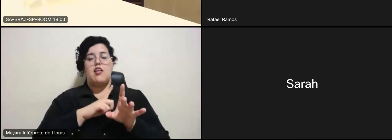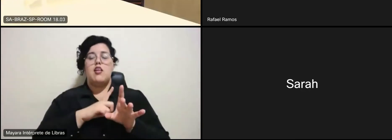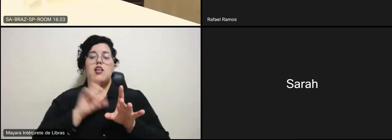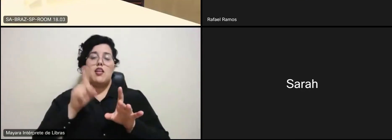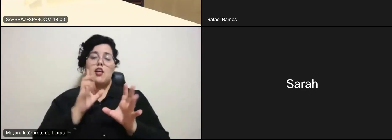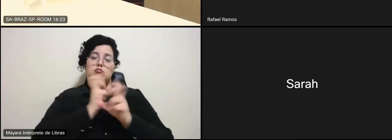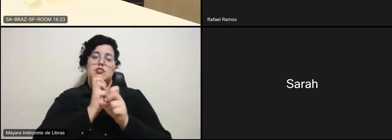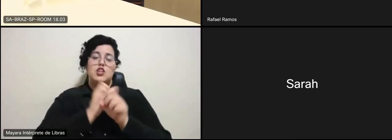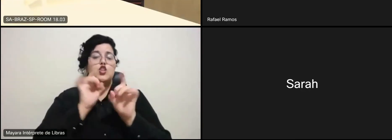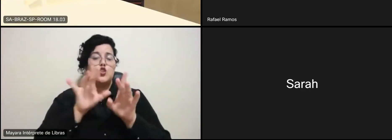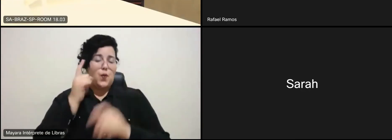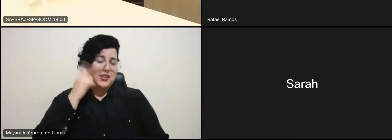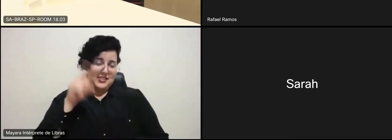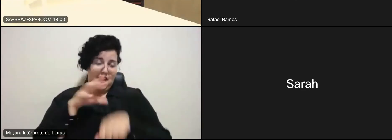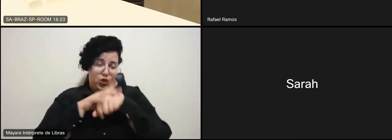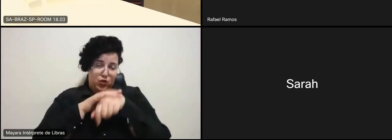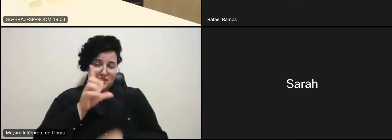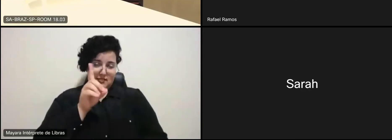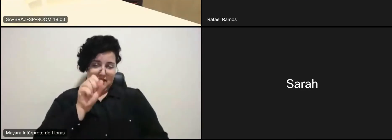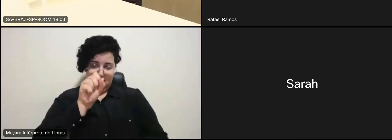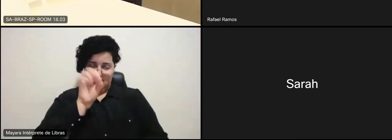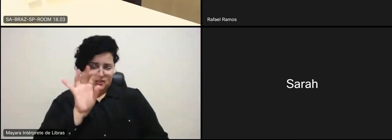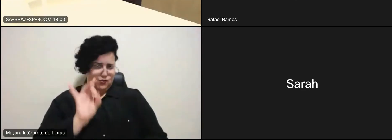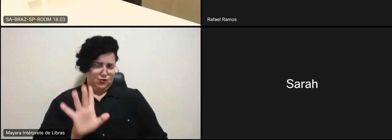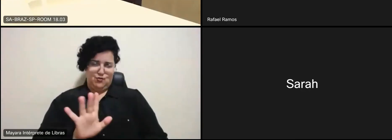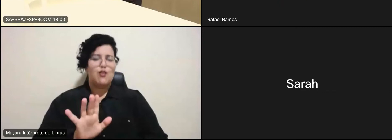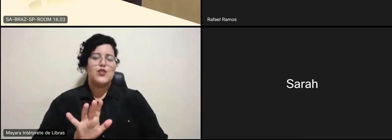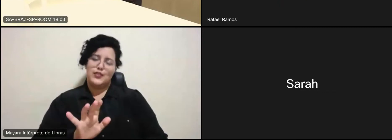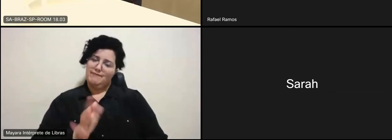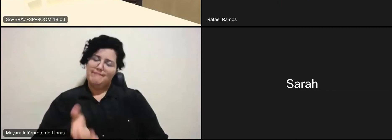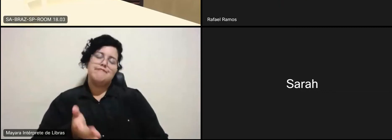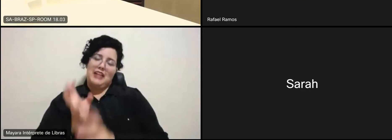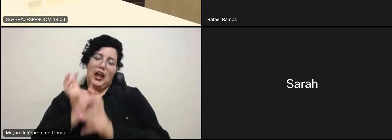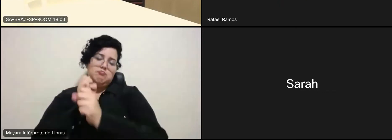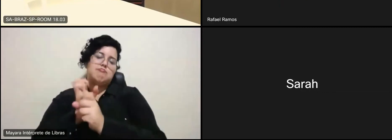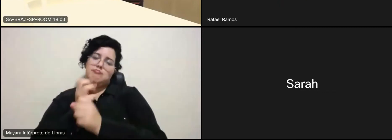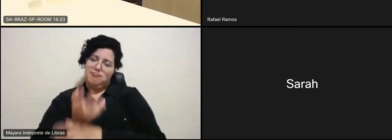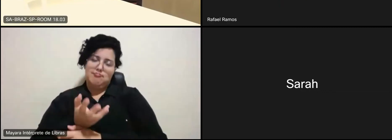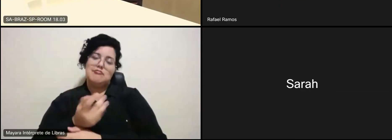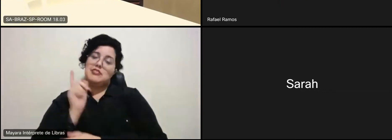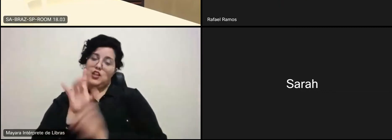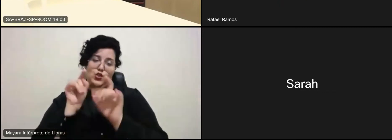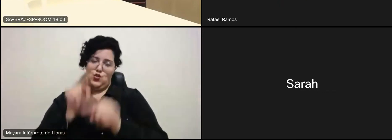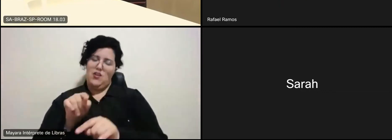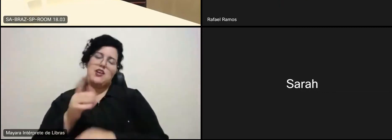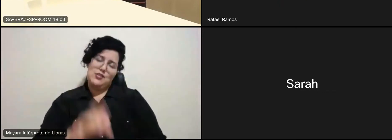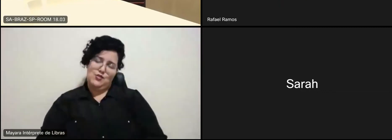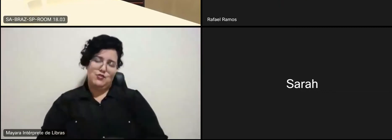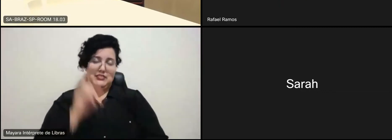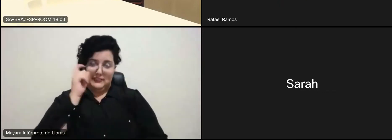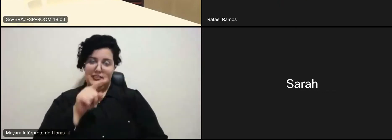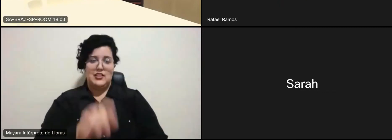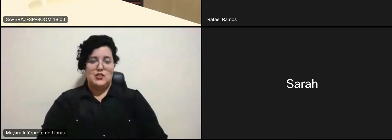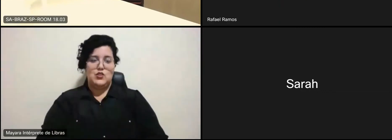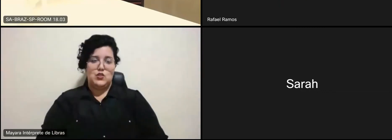de DST, né? Sim, Então, infelizmente. É. Triste. a gente só serve para isso. Exato. Então, Enfim,